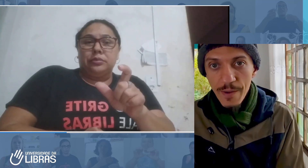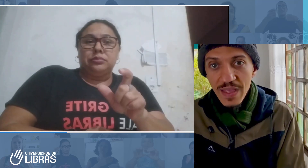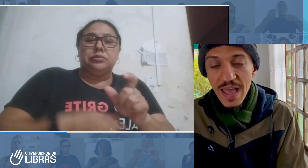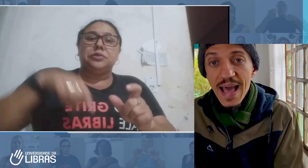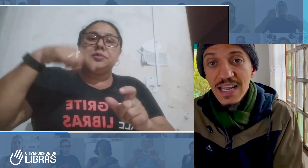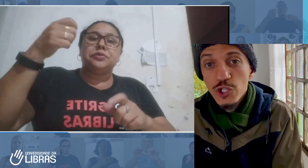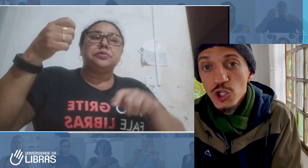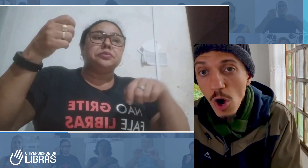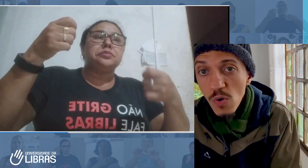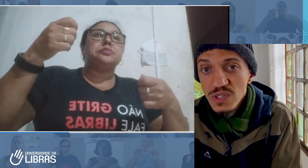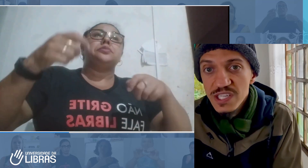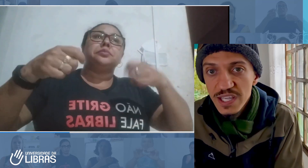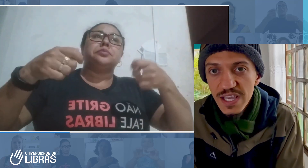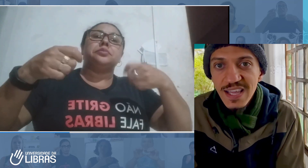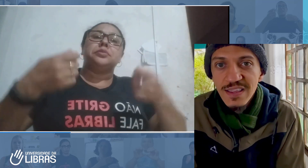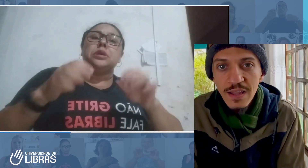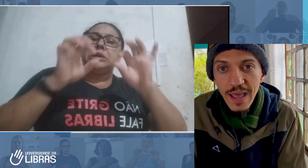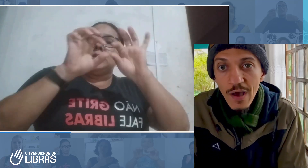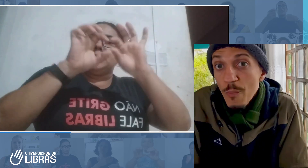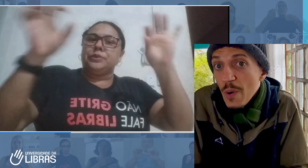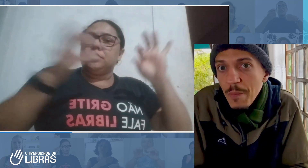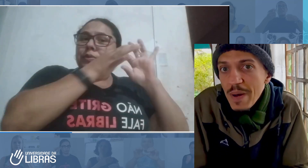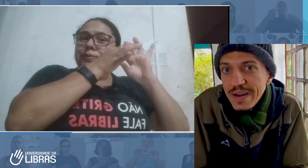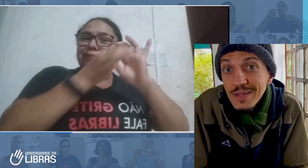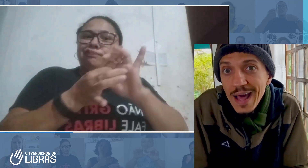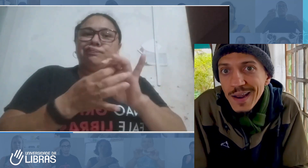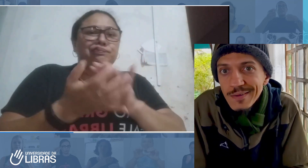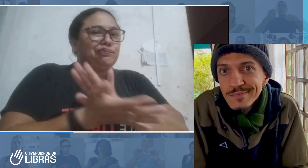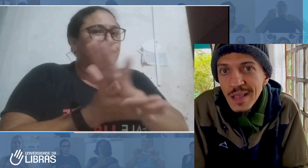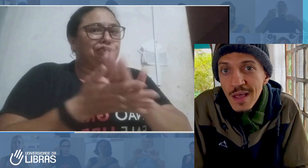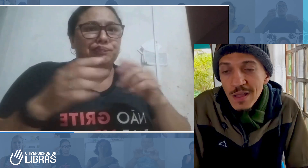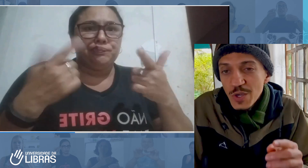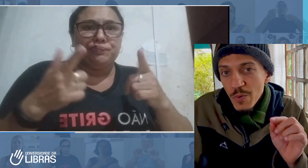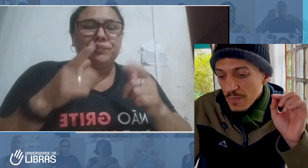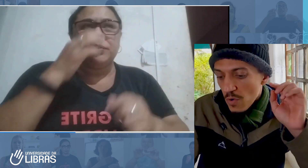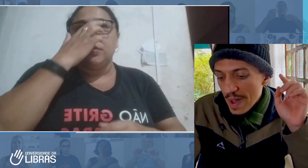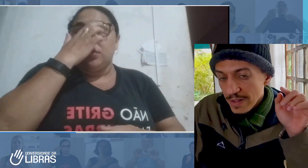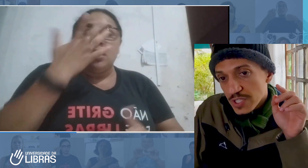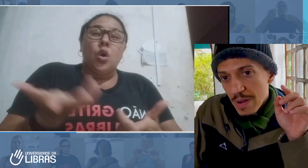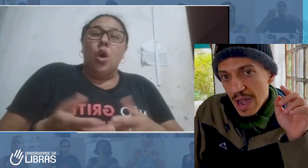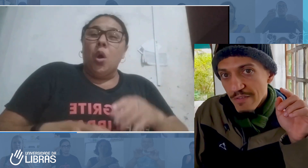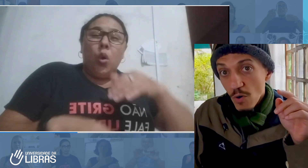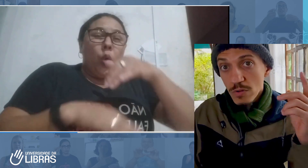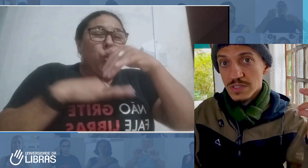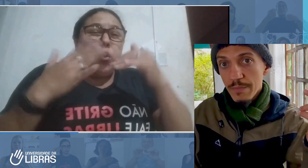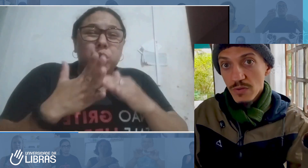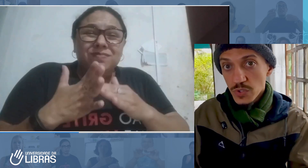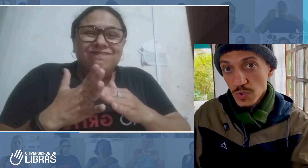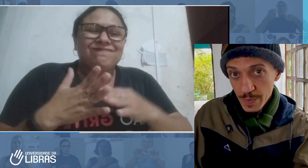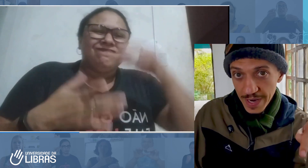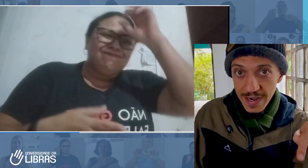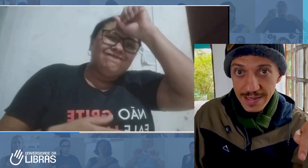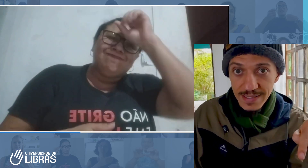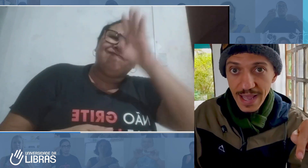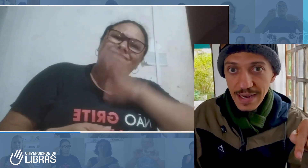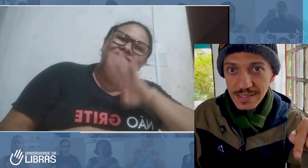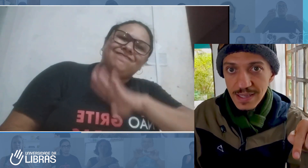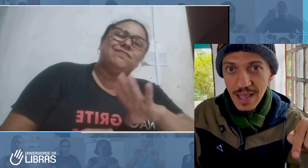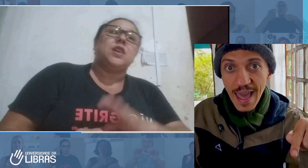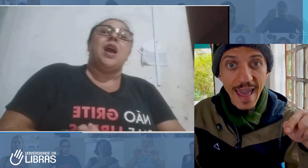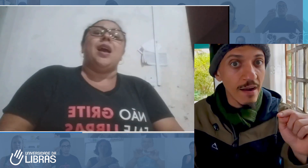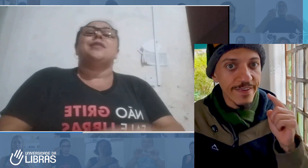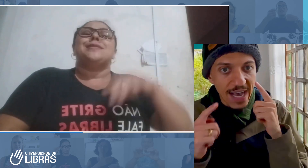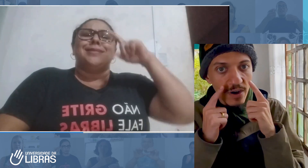verdade é, ela só conseguia entender o próprio marido dela. Tipo, o marido chamava outros amigos surdos para ir na casa